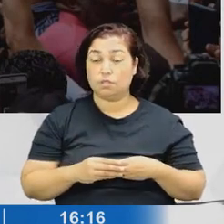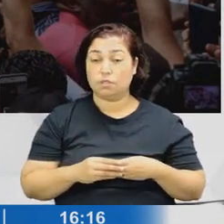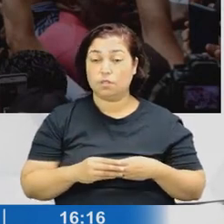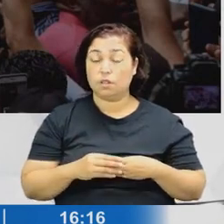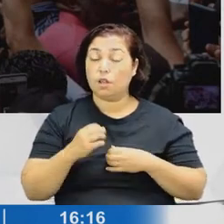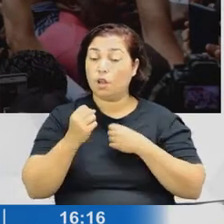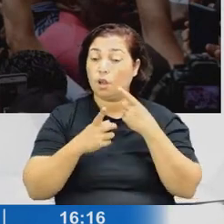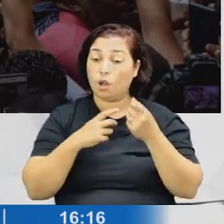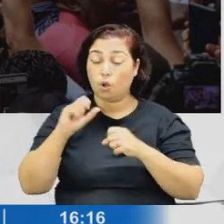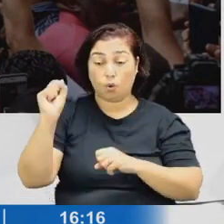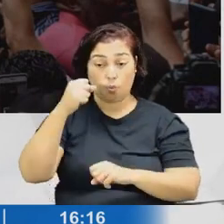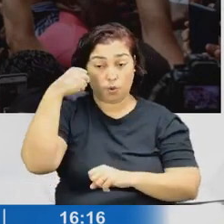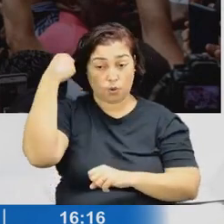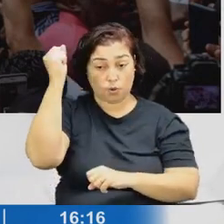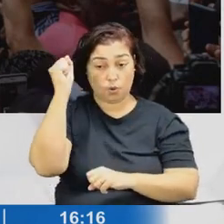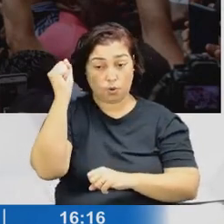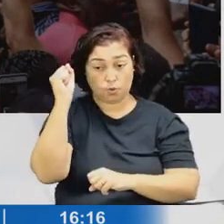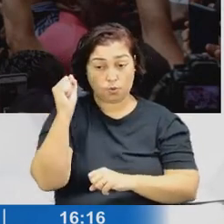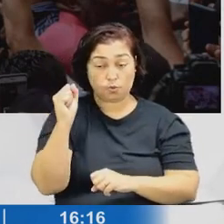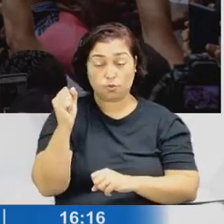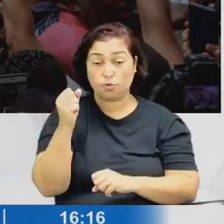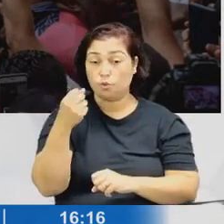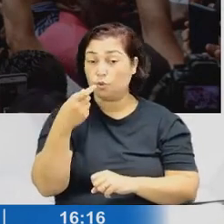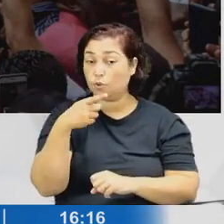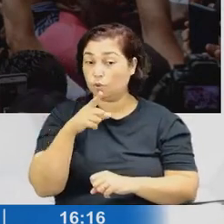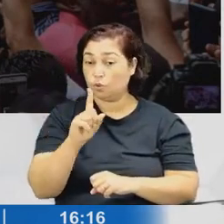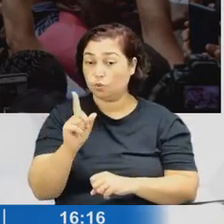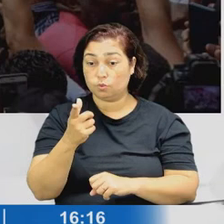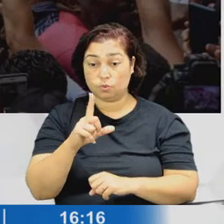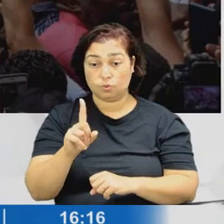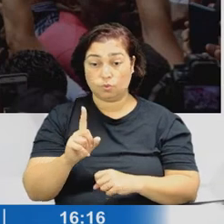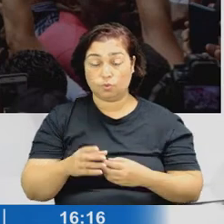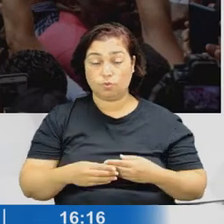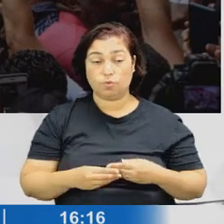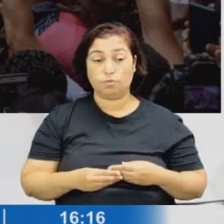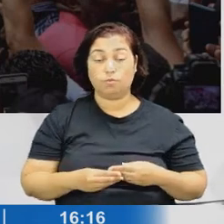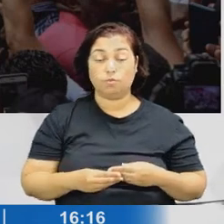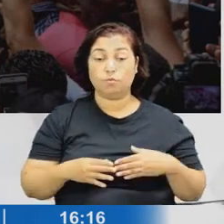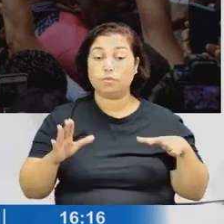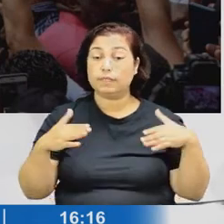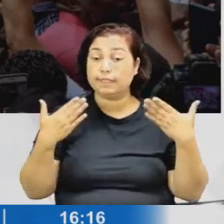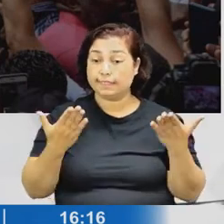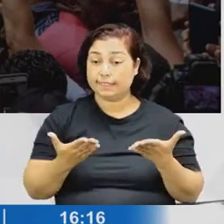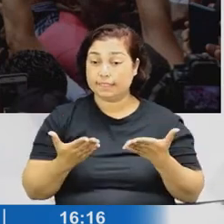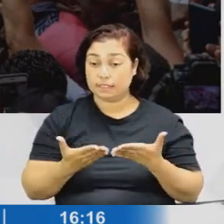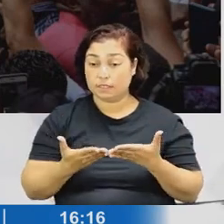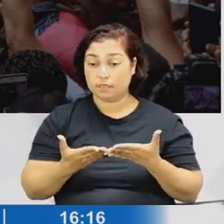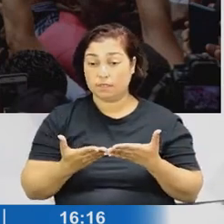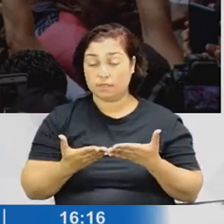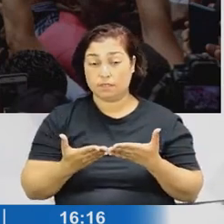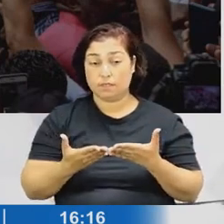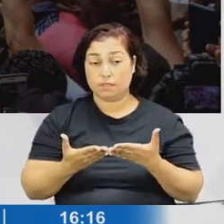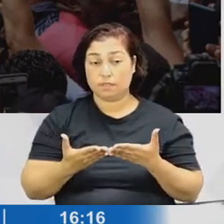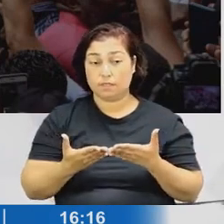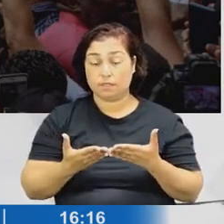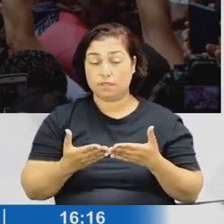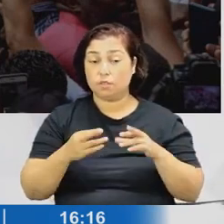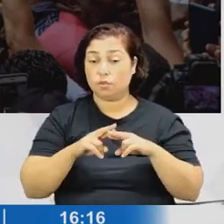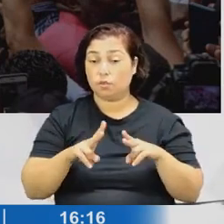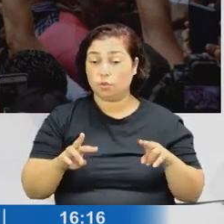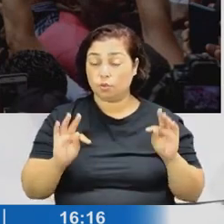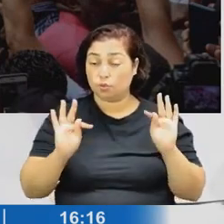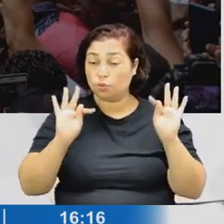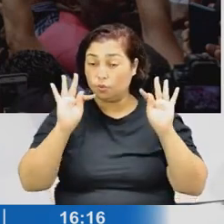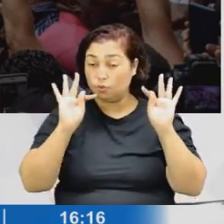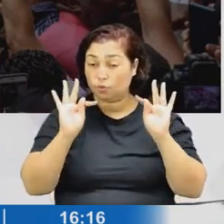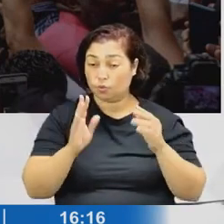herói para outros tem que usar tem como para algumas coisas então para coisas técnicas né a